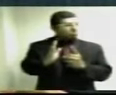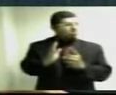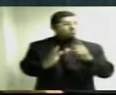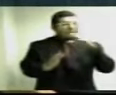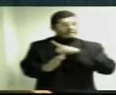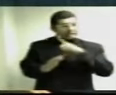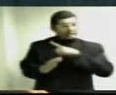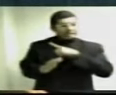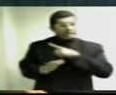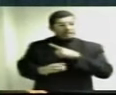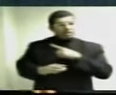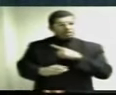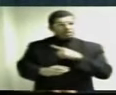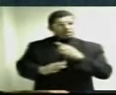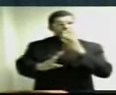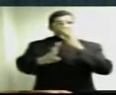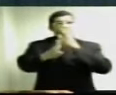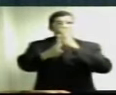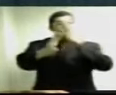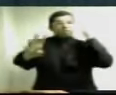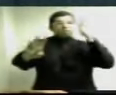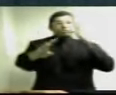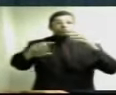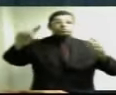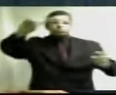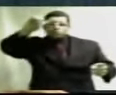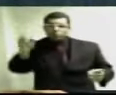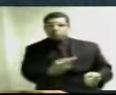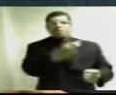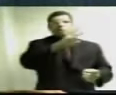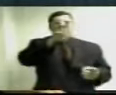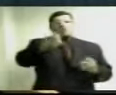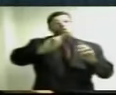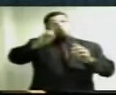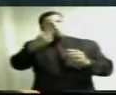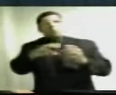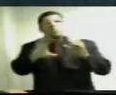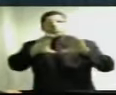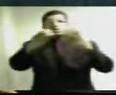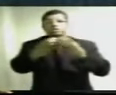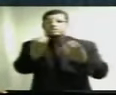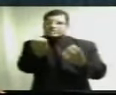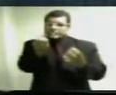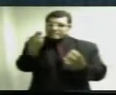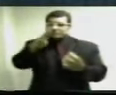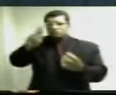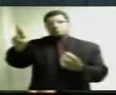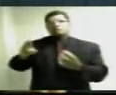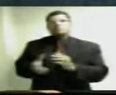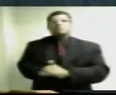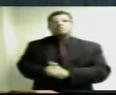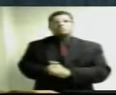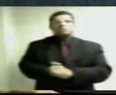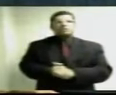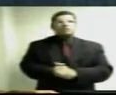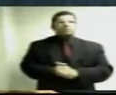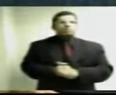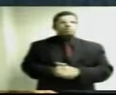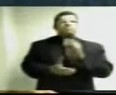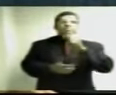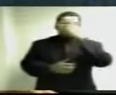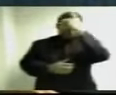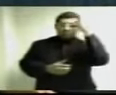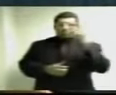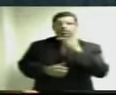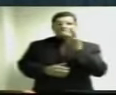de ter uma ponte de 1 bilhão de reais ou um estádio de 700 milhões de reais. O que o